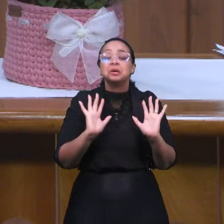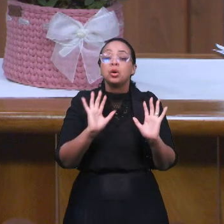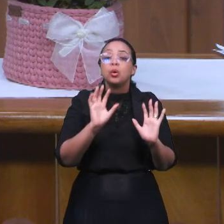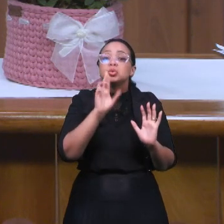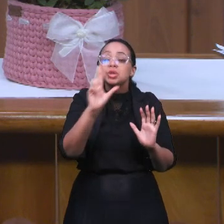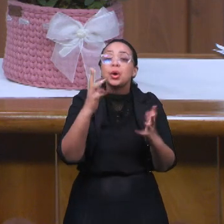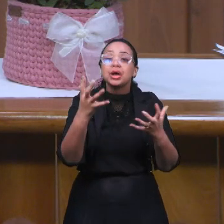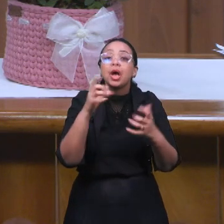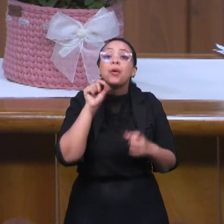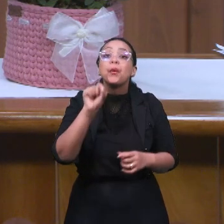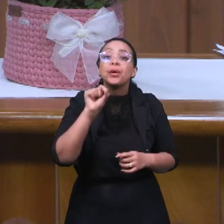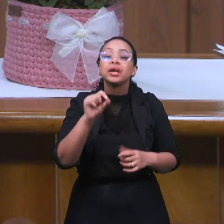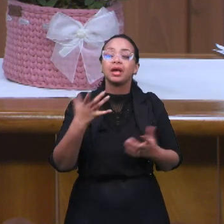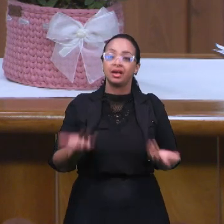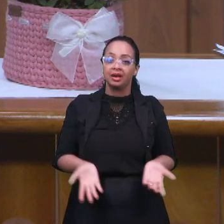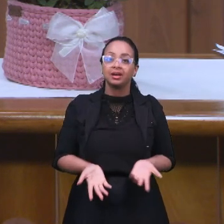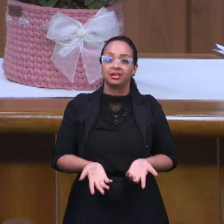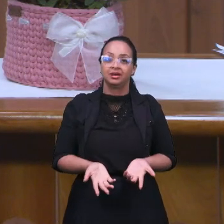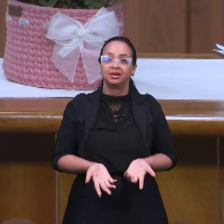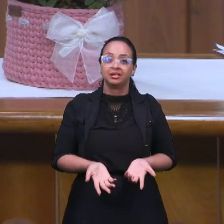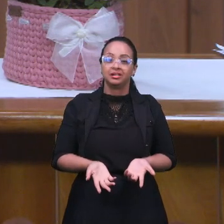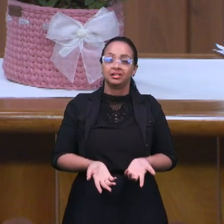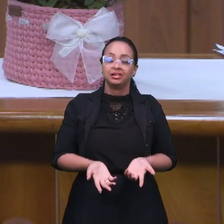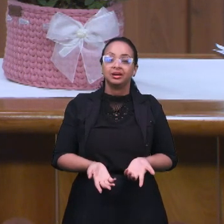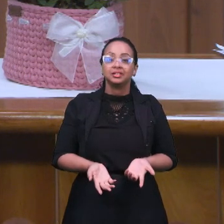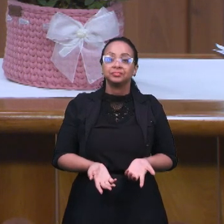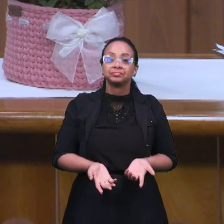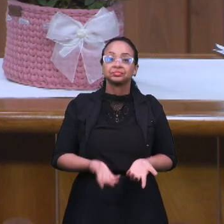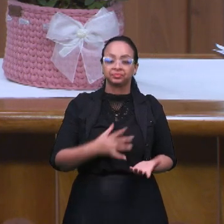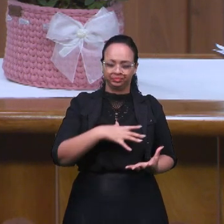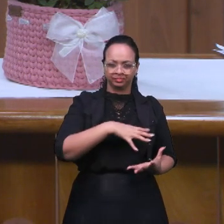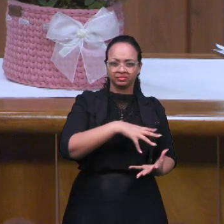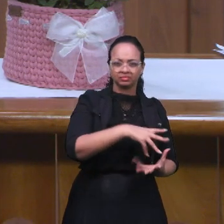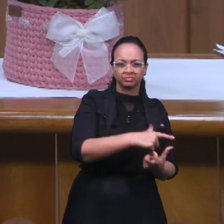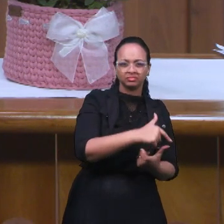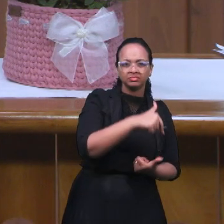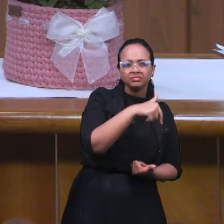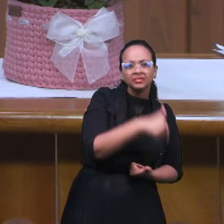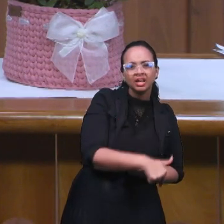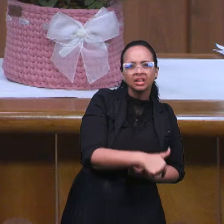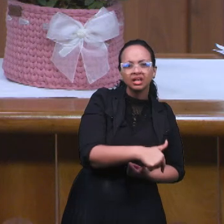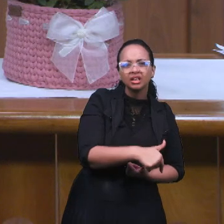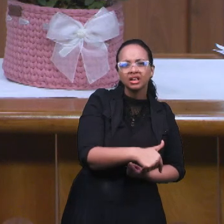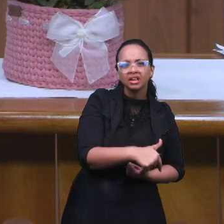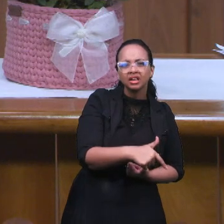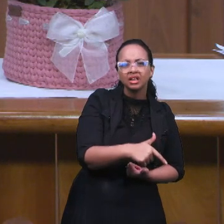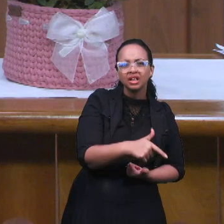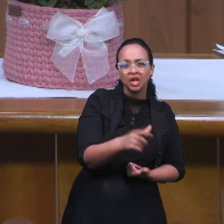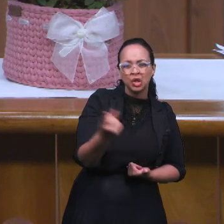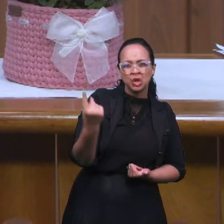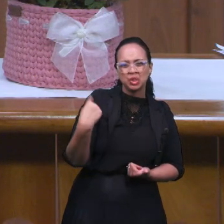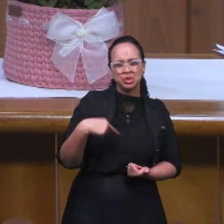que nós, né, usemos o mundo aqui para dizer assim, olha, nós não